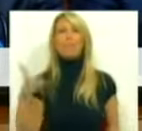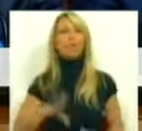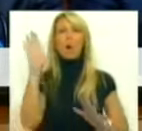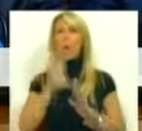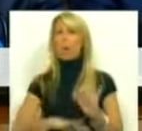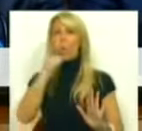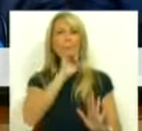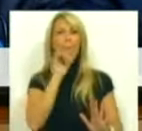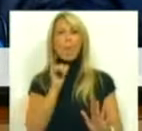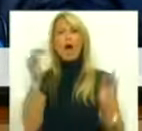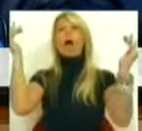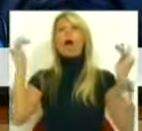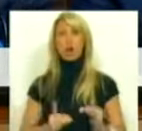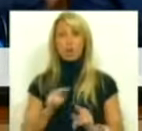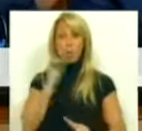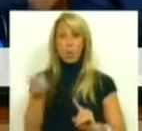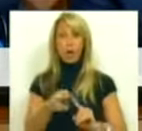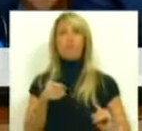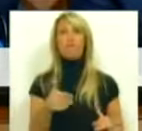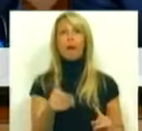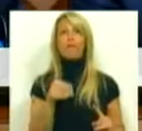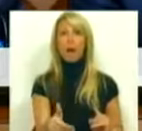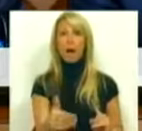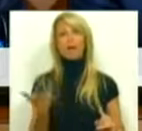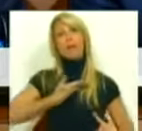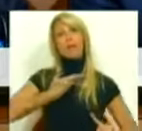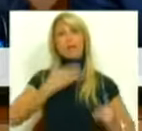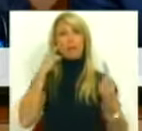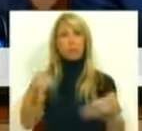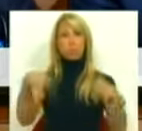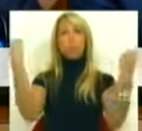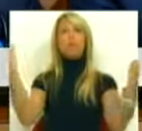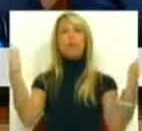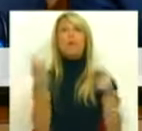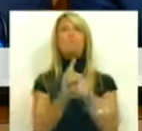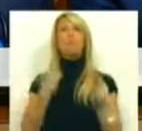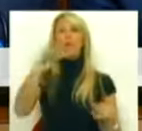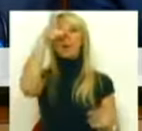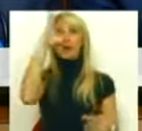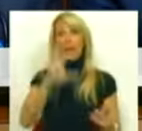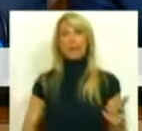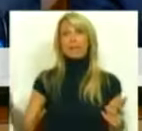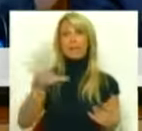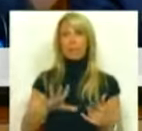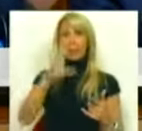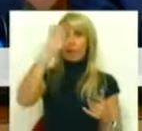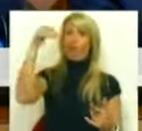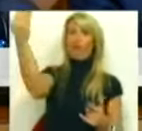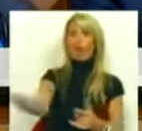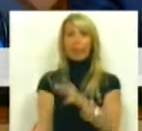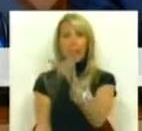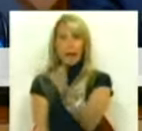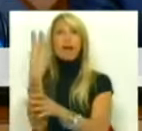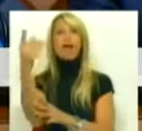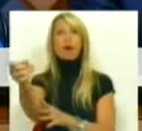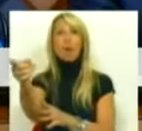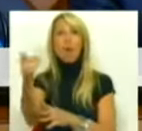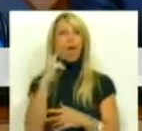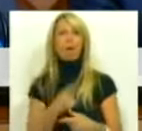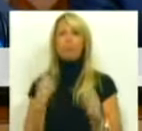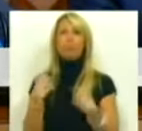condições para reduzir, no próximo ano, o endividamento público, porque o Estado que Vossas Excelências criaram consome